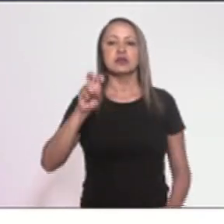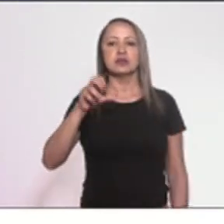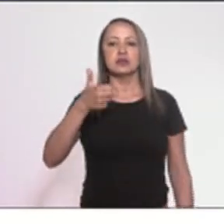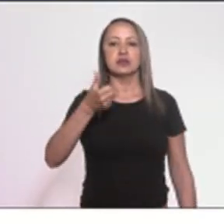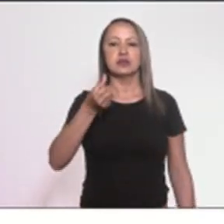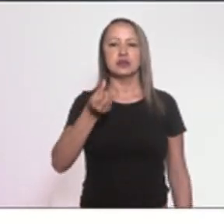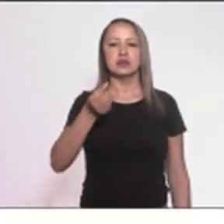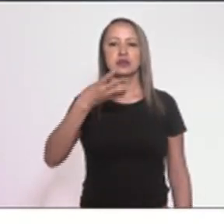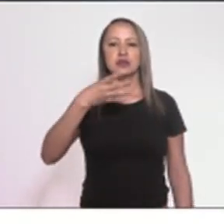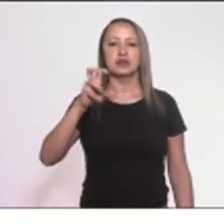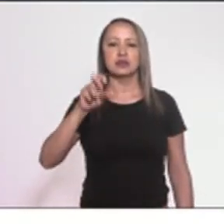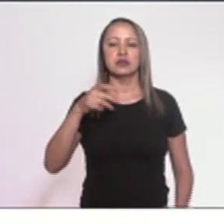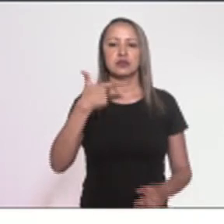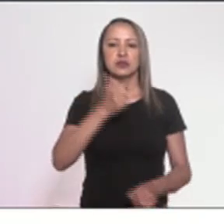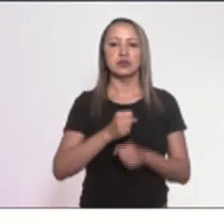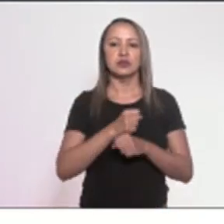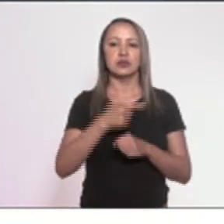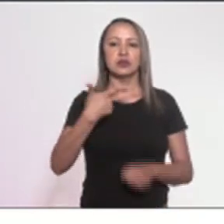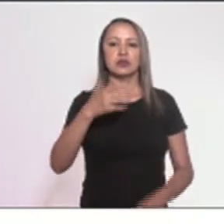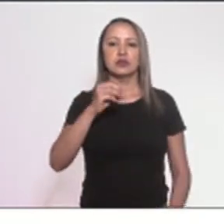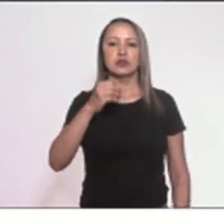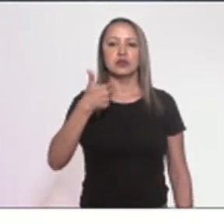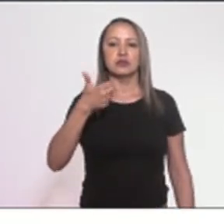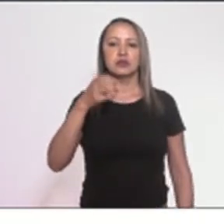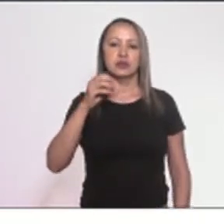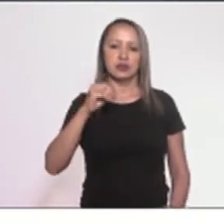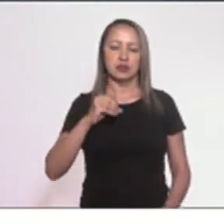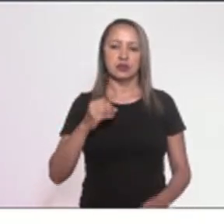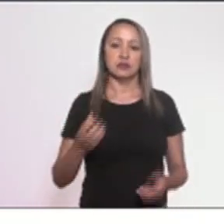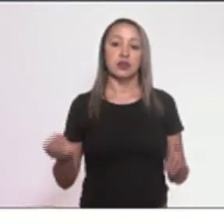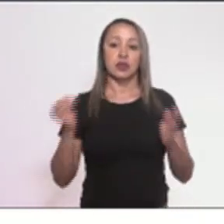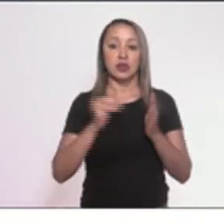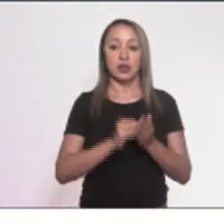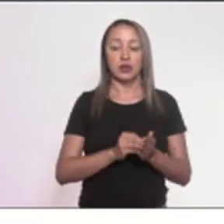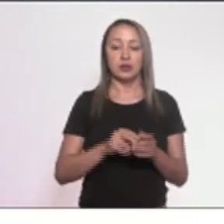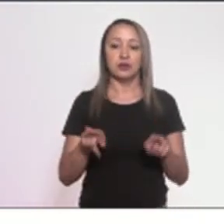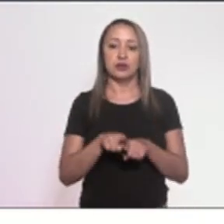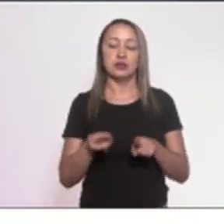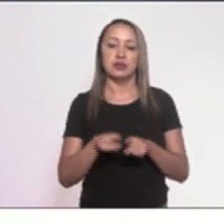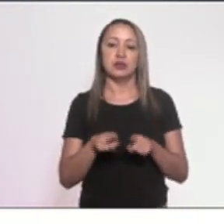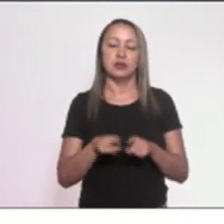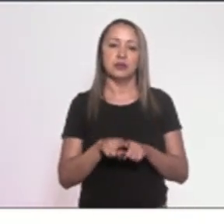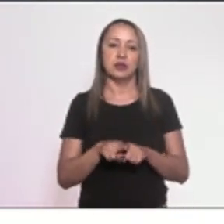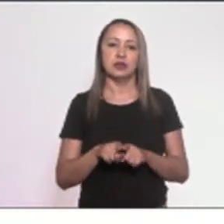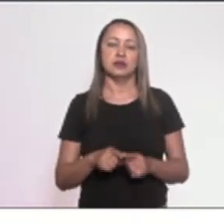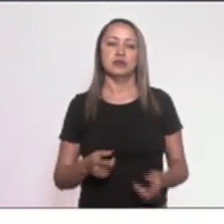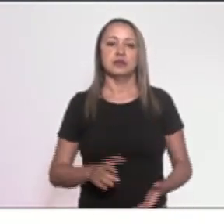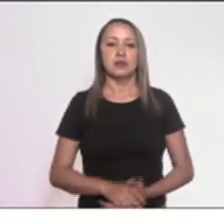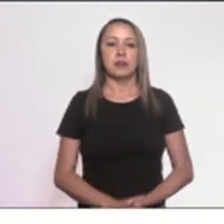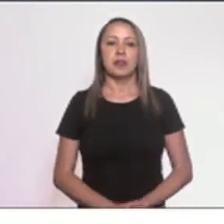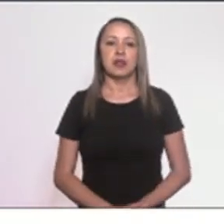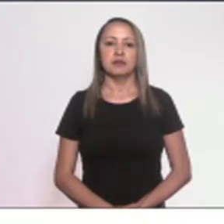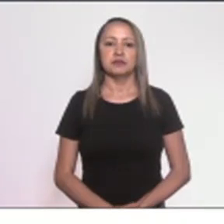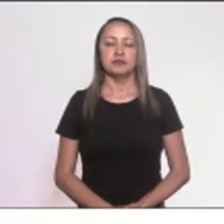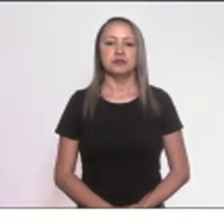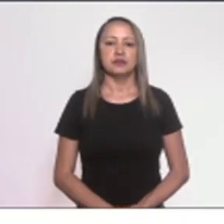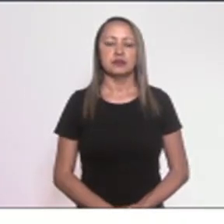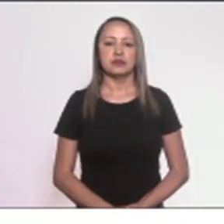5.645 de 2010, inclui no calendário oficial do Estado do Rio de Janeiro a Semana Estadual da Apicultura e da Proteção das Abelhas a ser